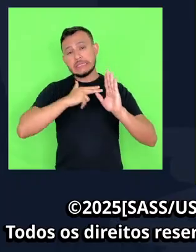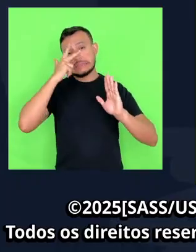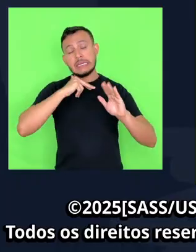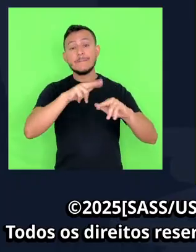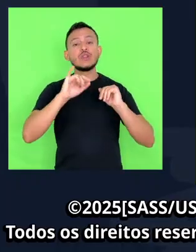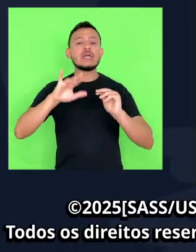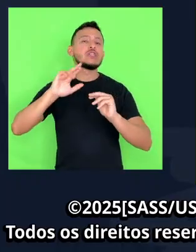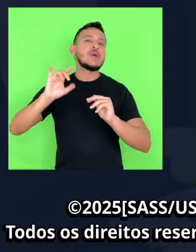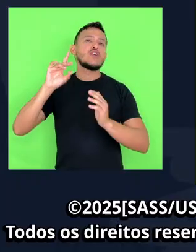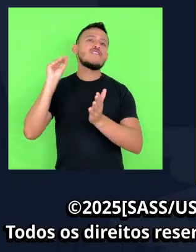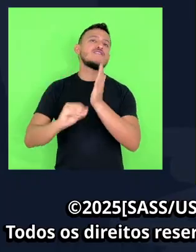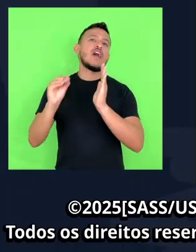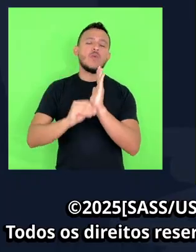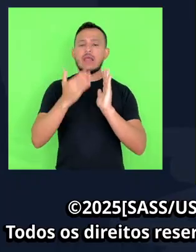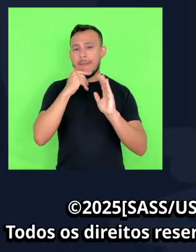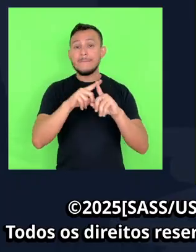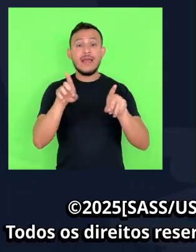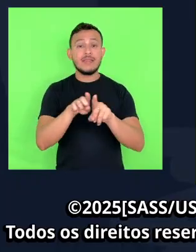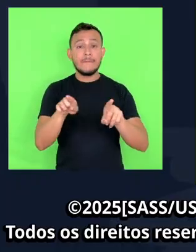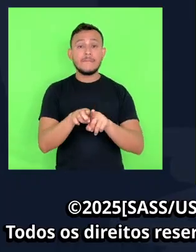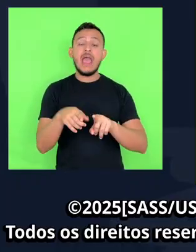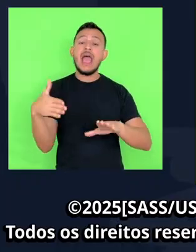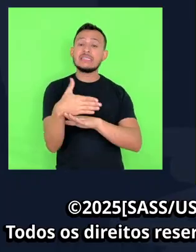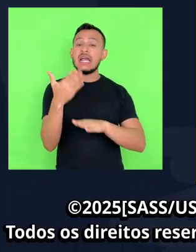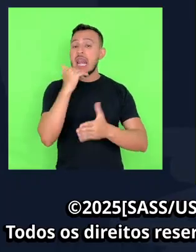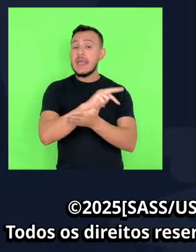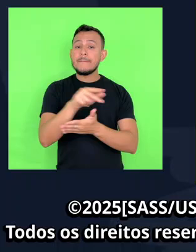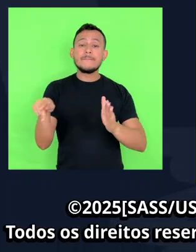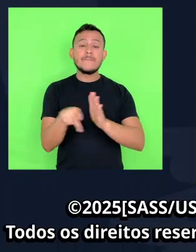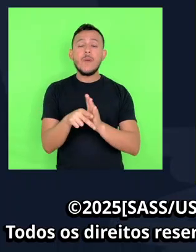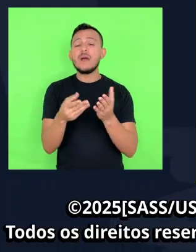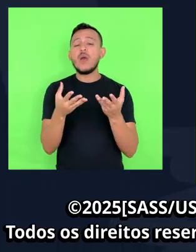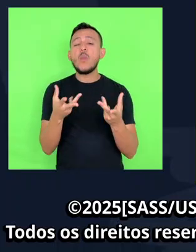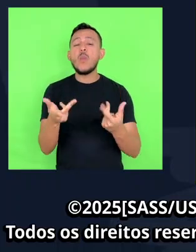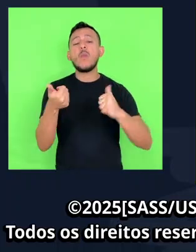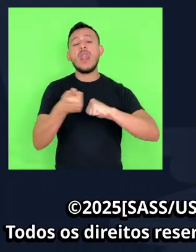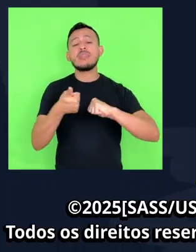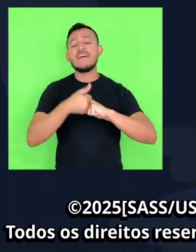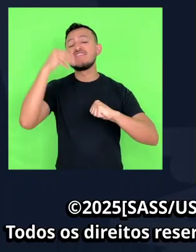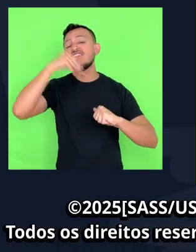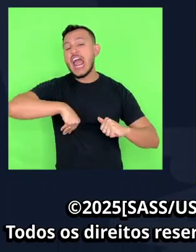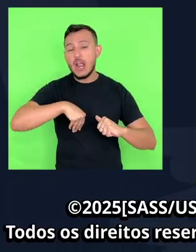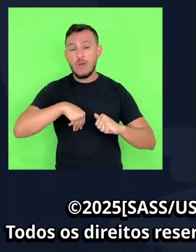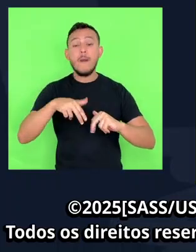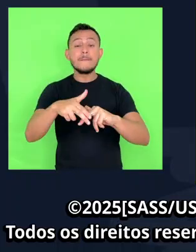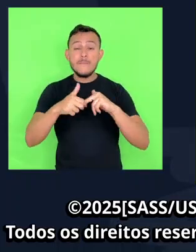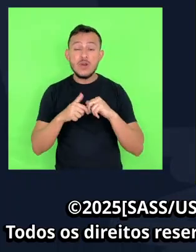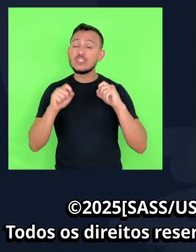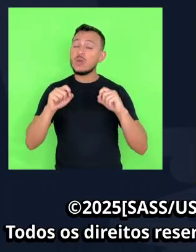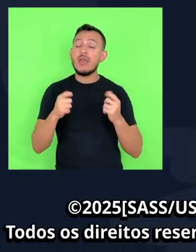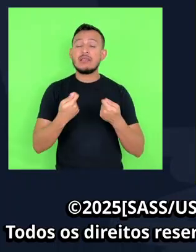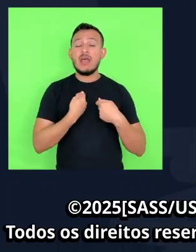só sobre ausência de alimentos, mas acesso a alimentos de baixa qualidade, impactando